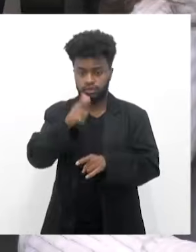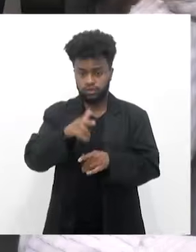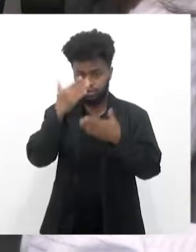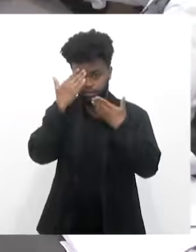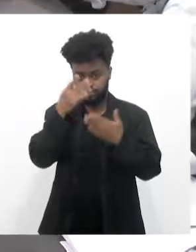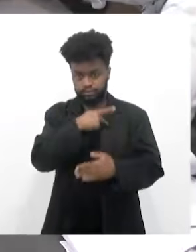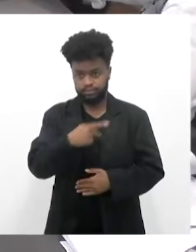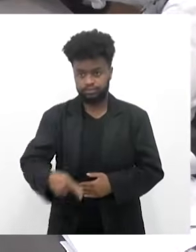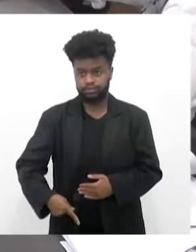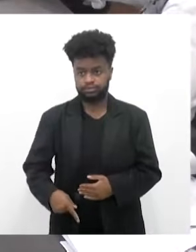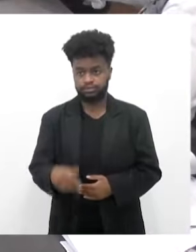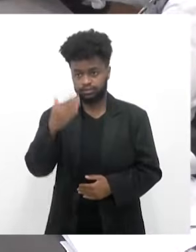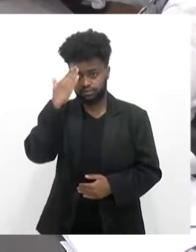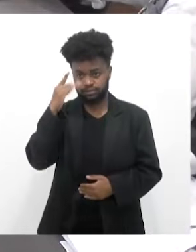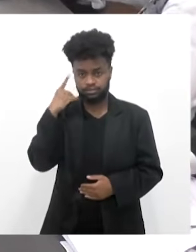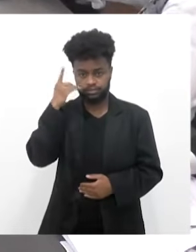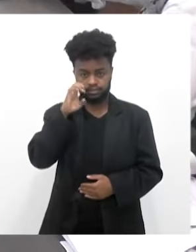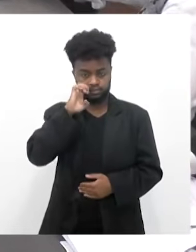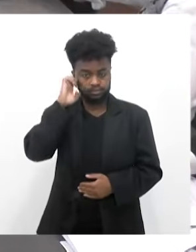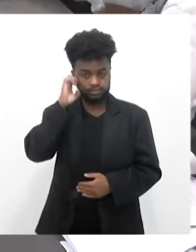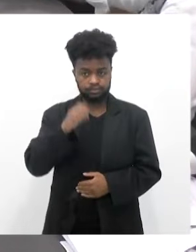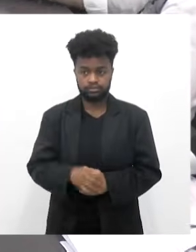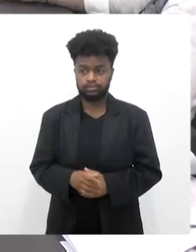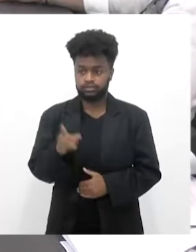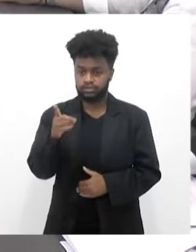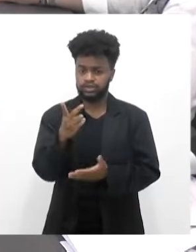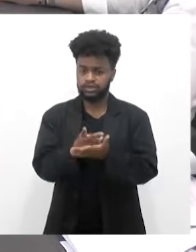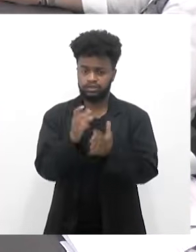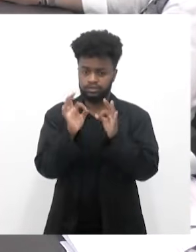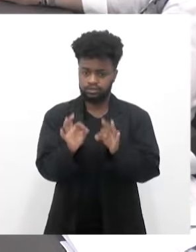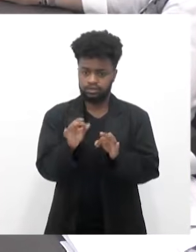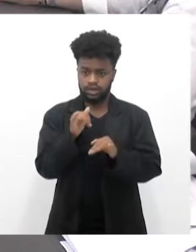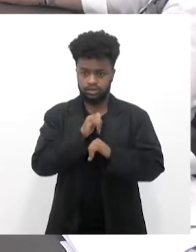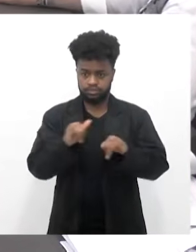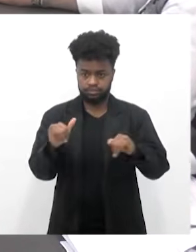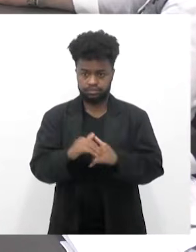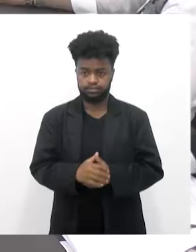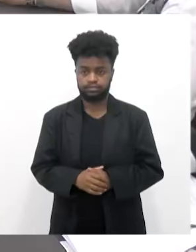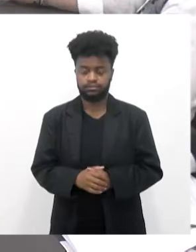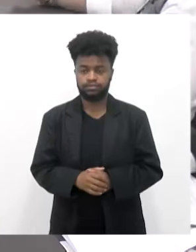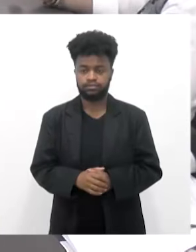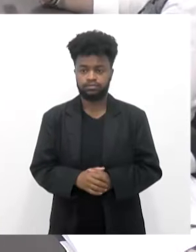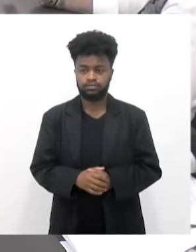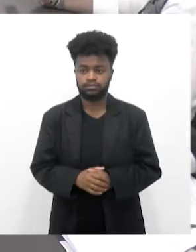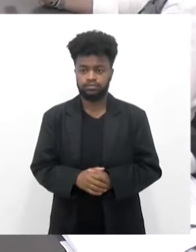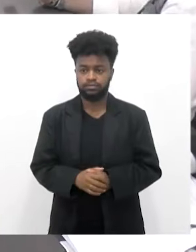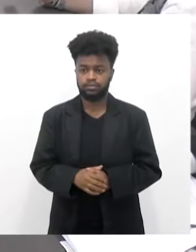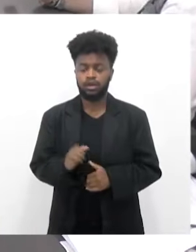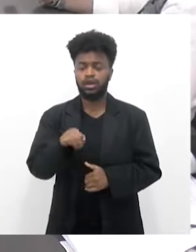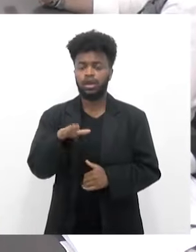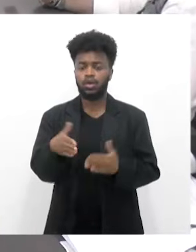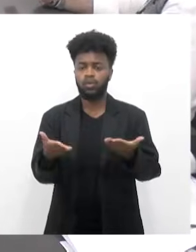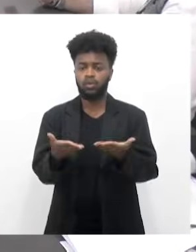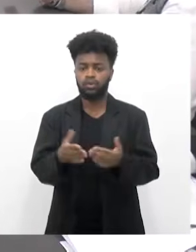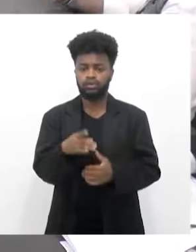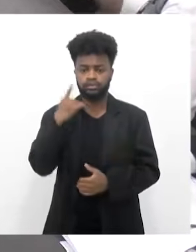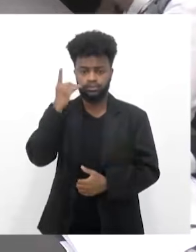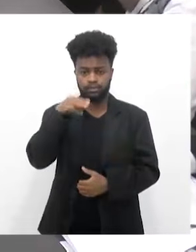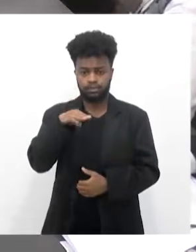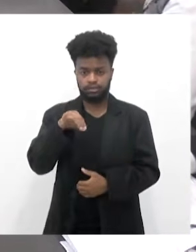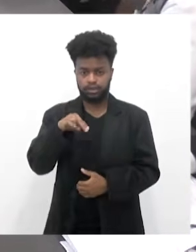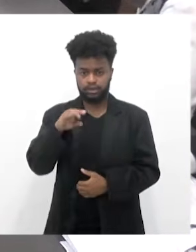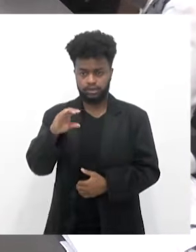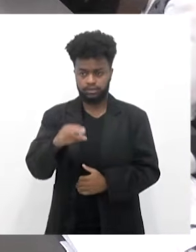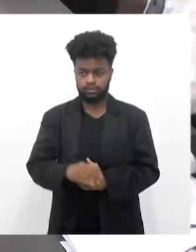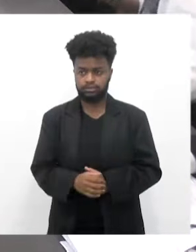presidente. Obrigado, deputada Élica, sempre muito precisa. Passo... Quem é o próximo? Deputado Mink.